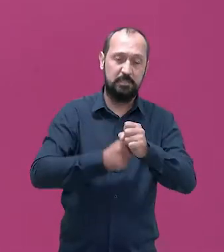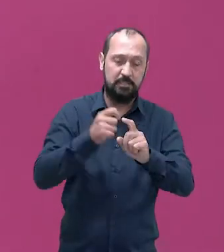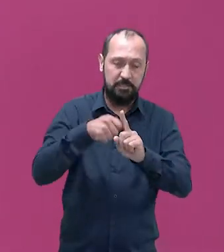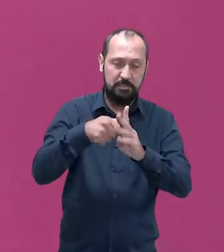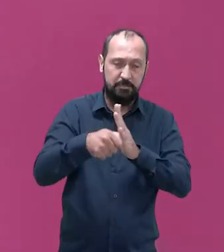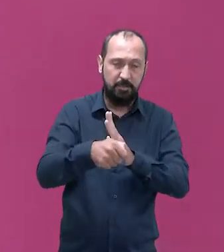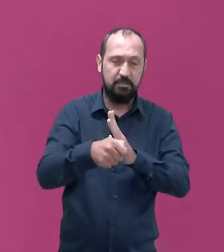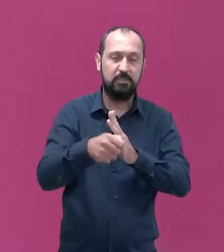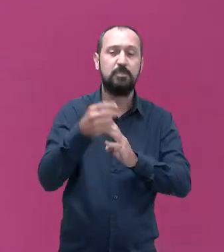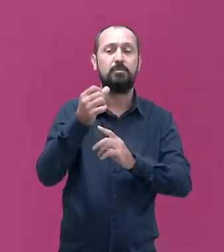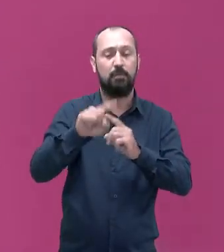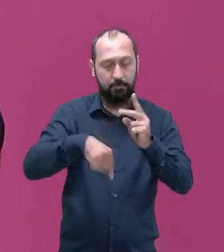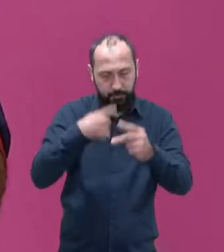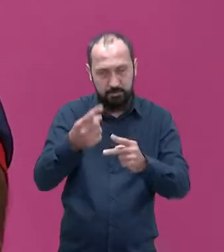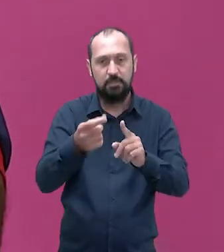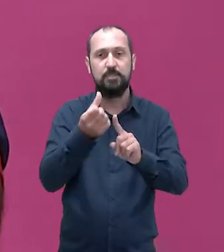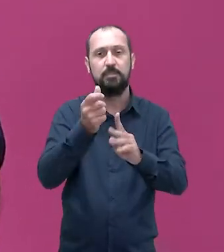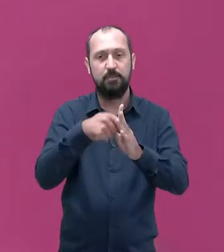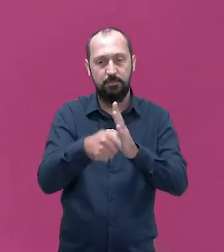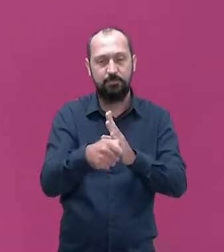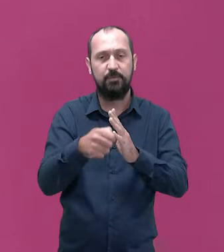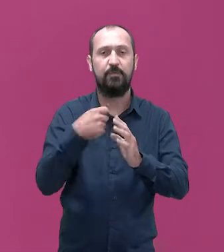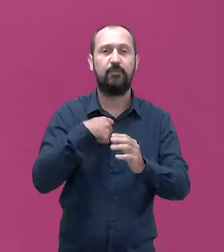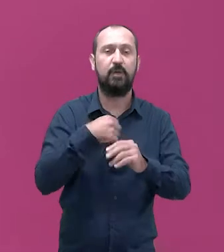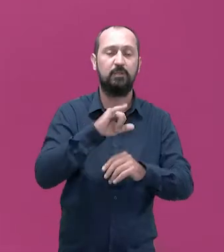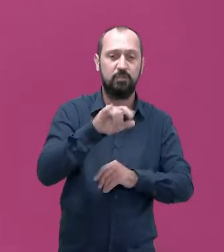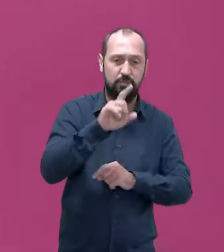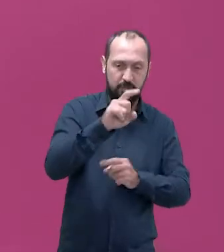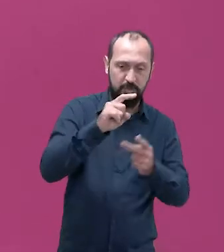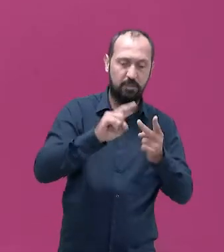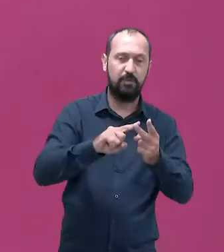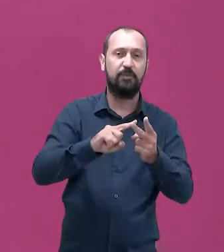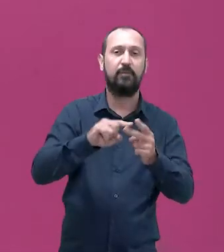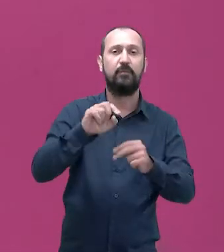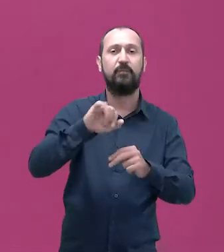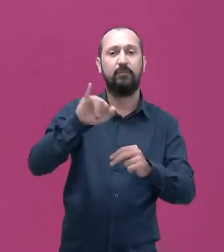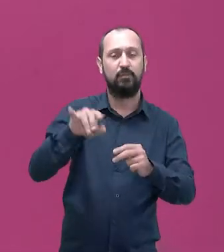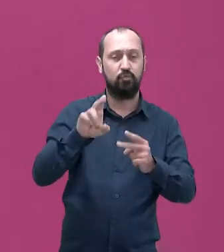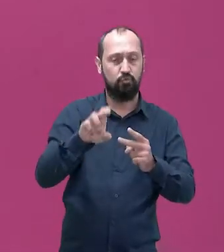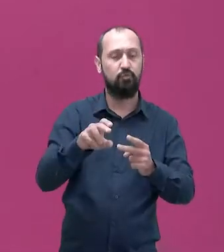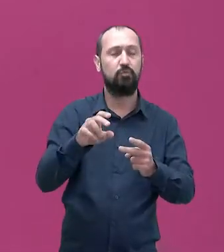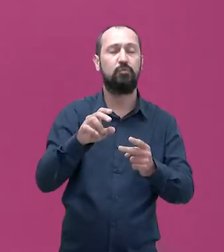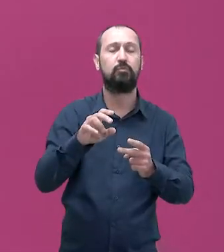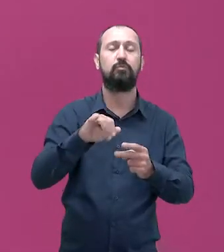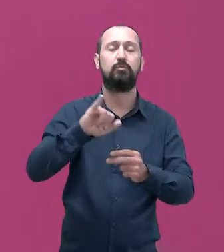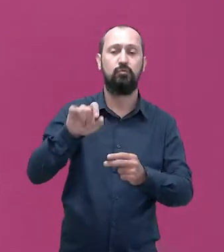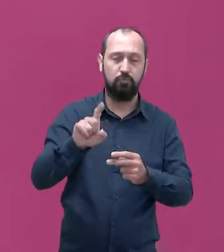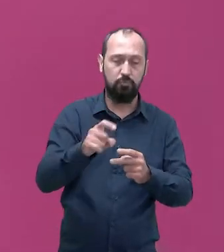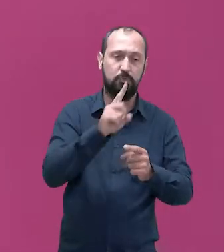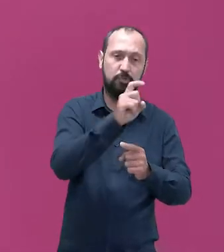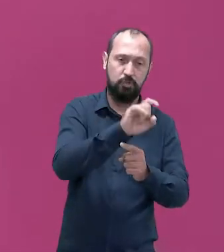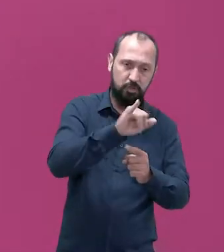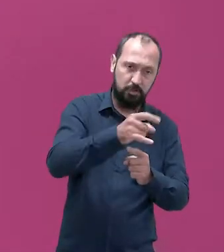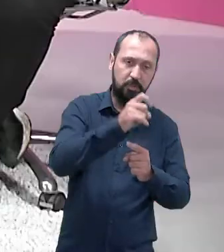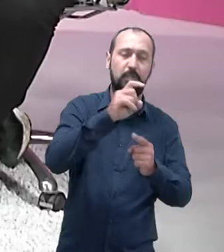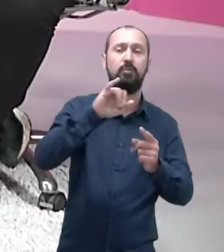6 meses, né? Então você faz ele em janeiro e faz ele em julho. Nós somos muito cobrados,